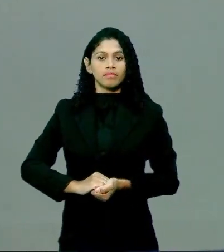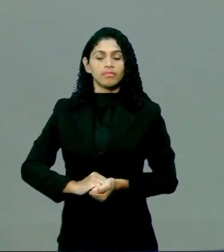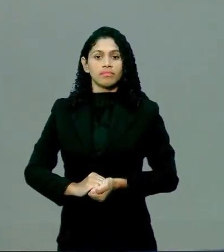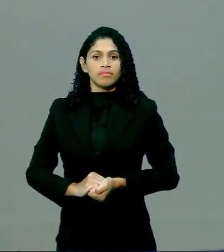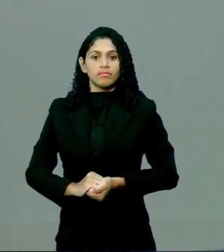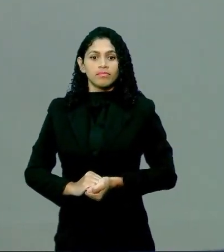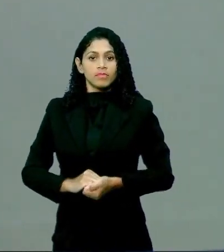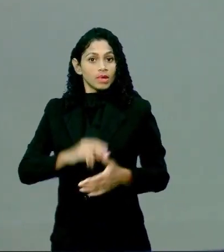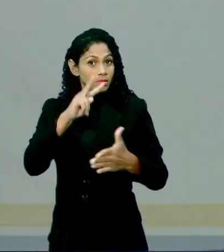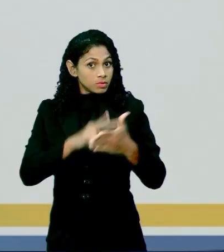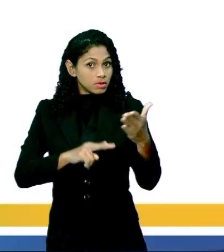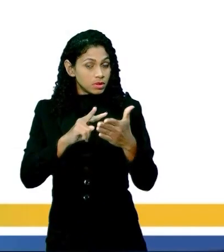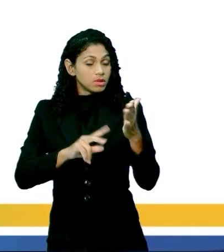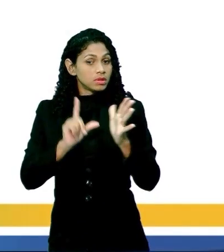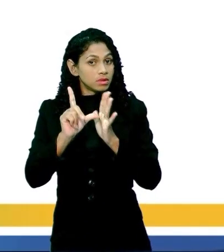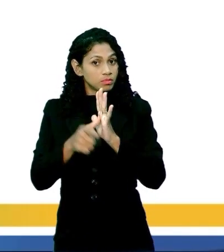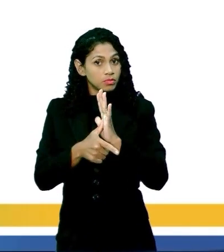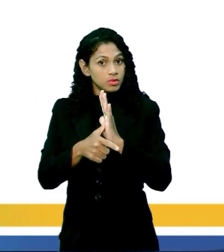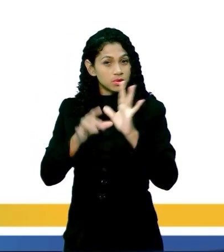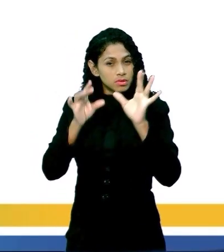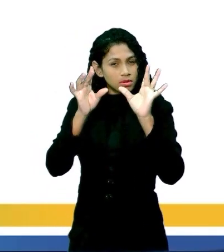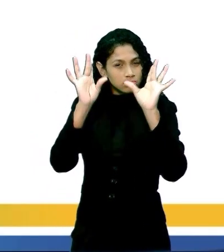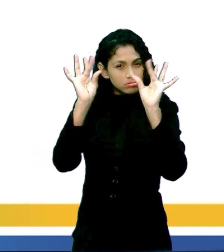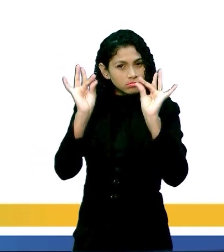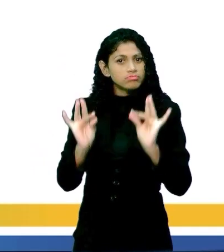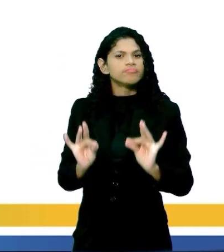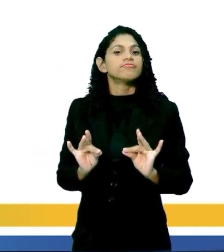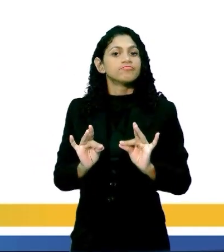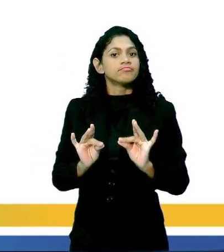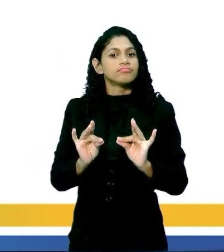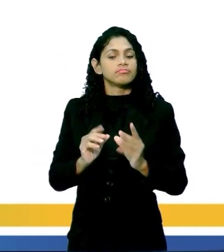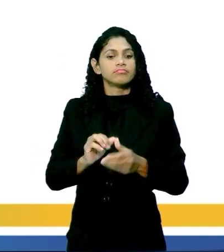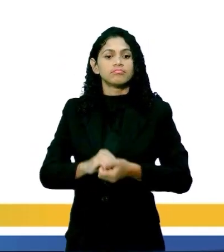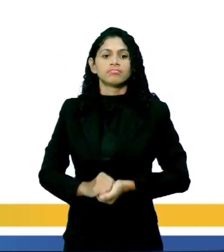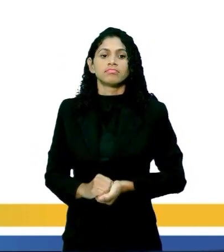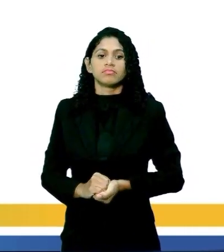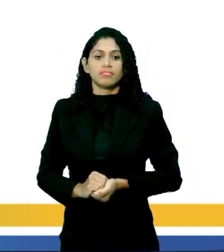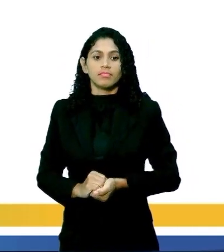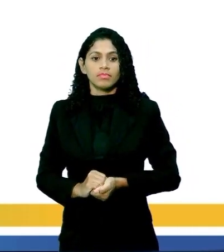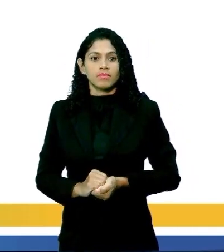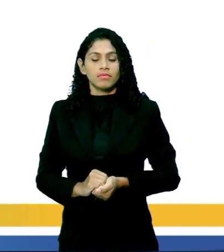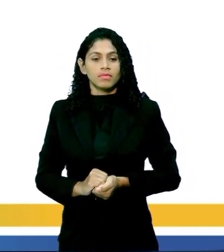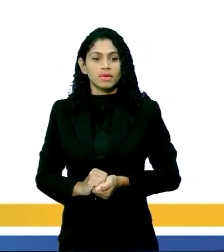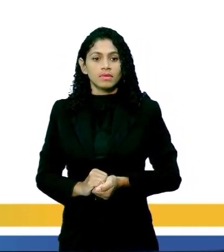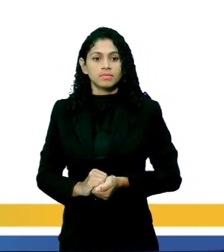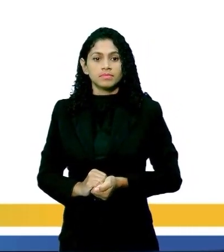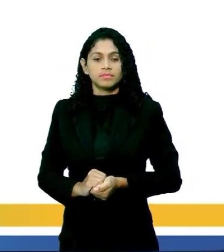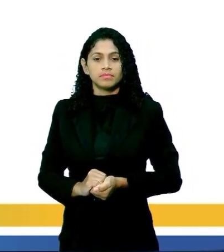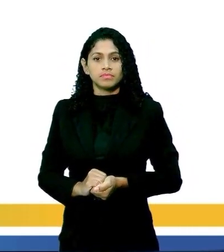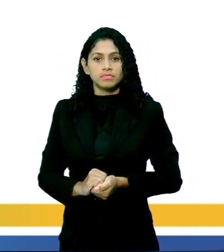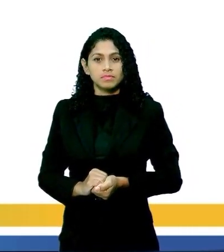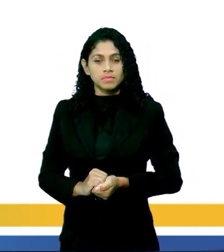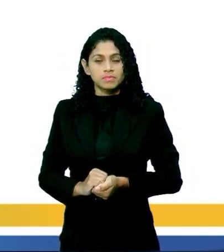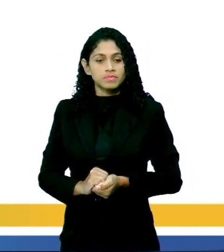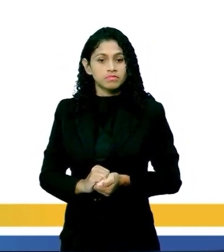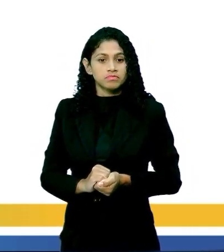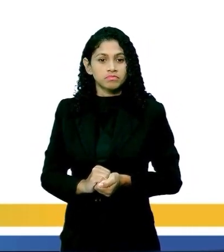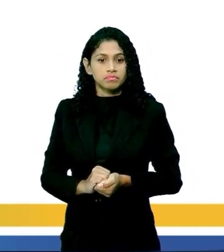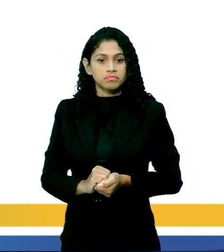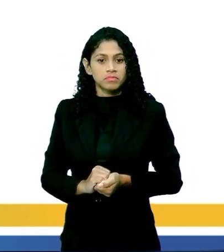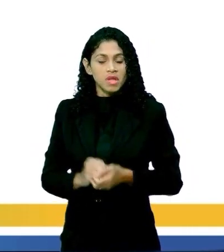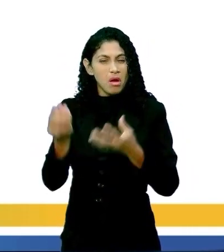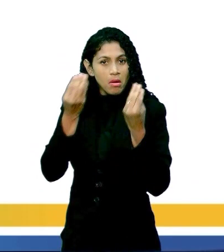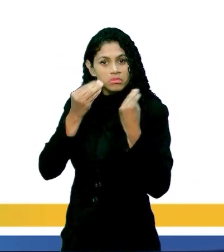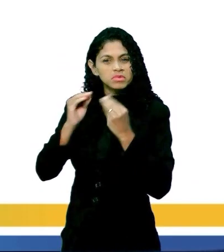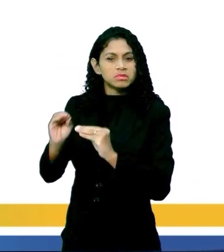e posteriormente eu abordo. O texto 1 é intitulado Descuidar do lixo é